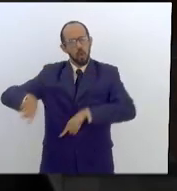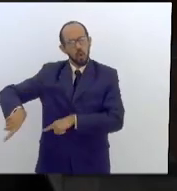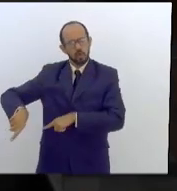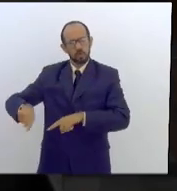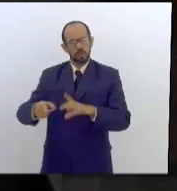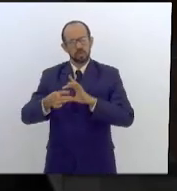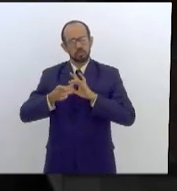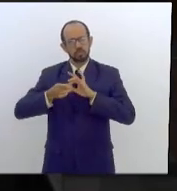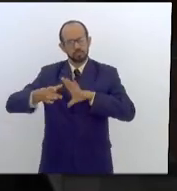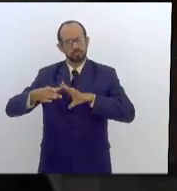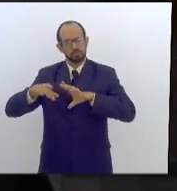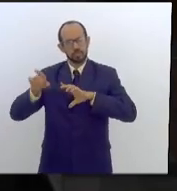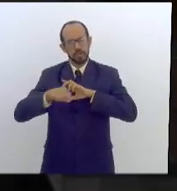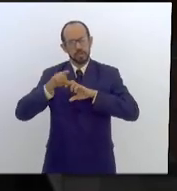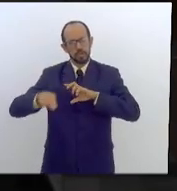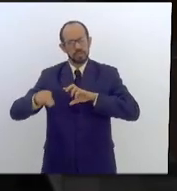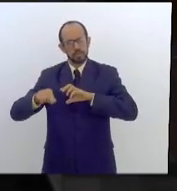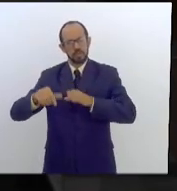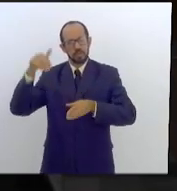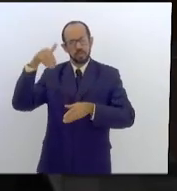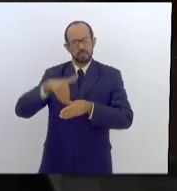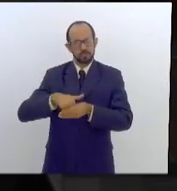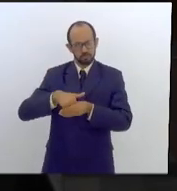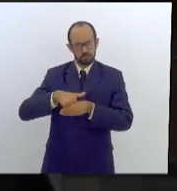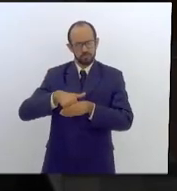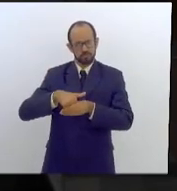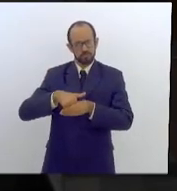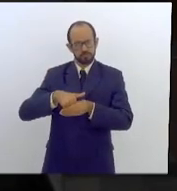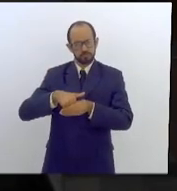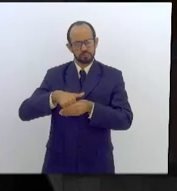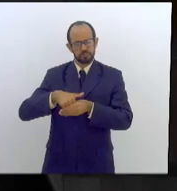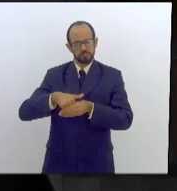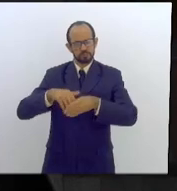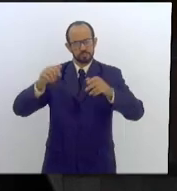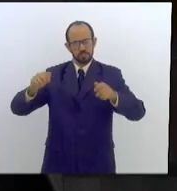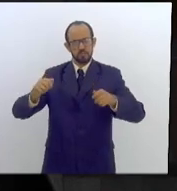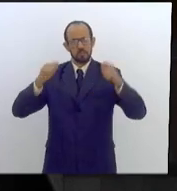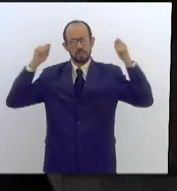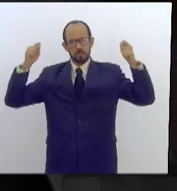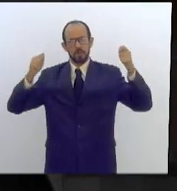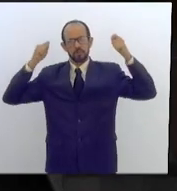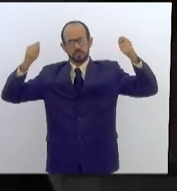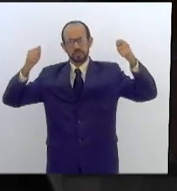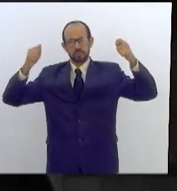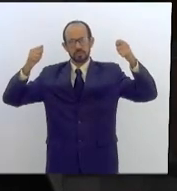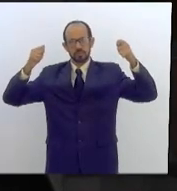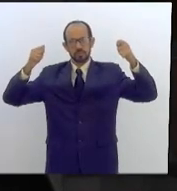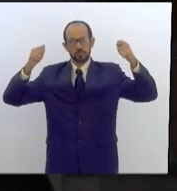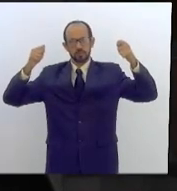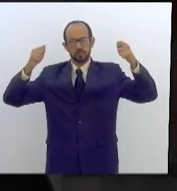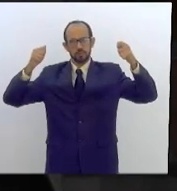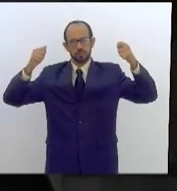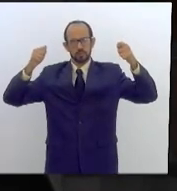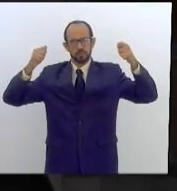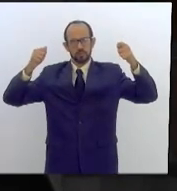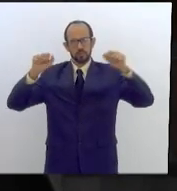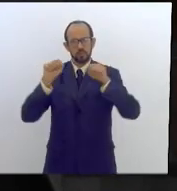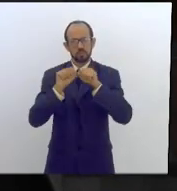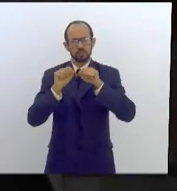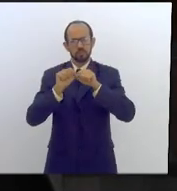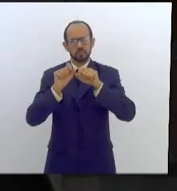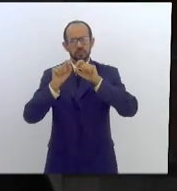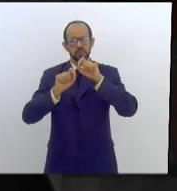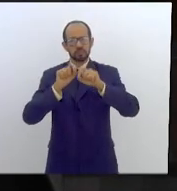de anular as eleições numa manifestação botaram os telefones